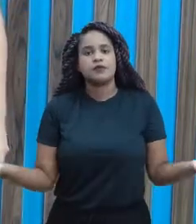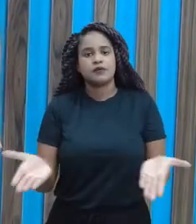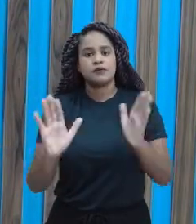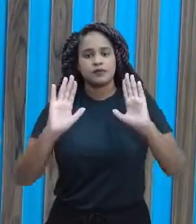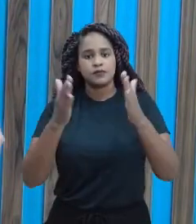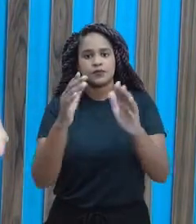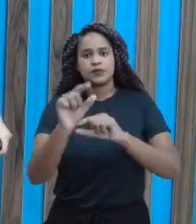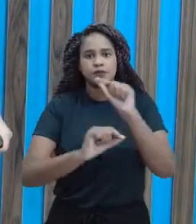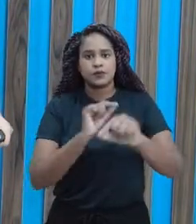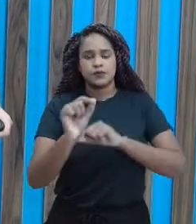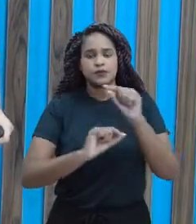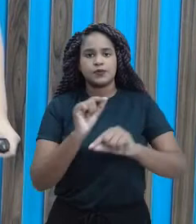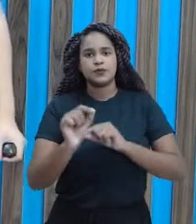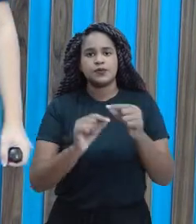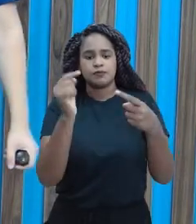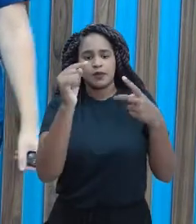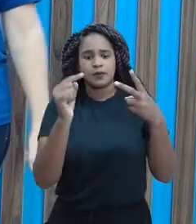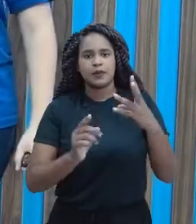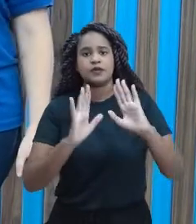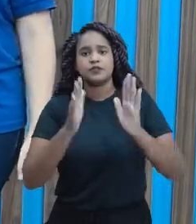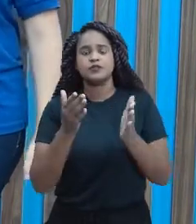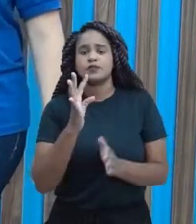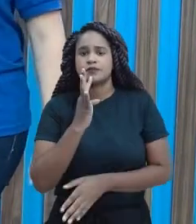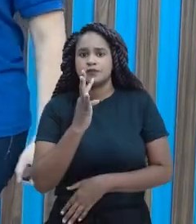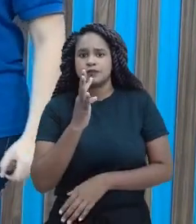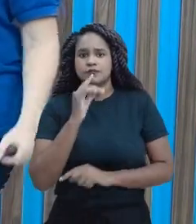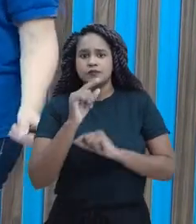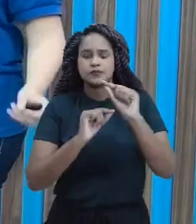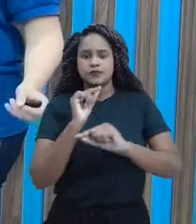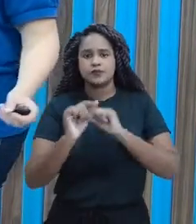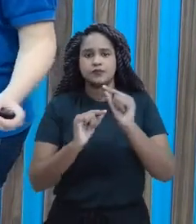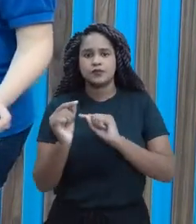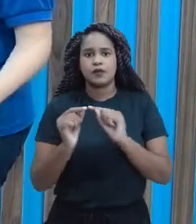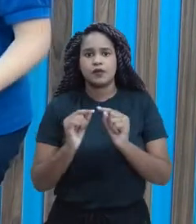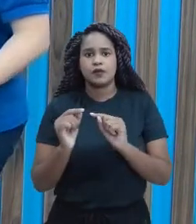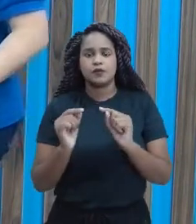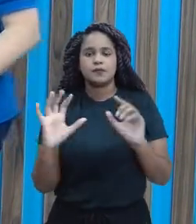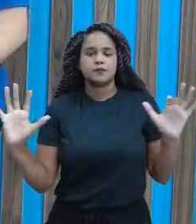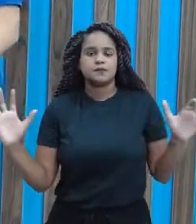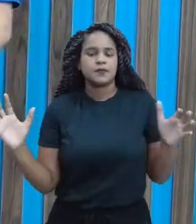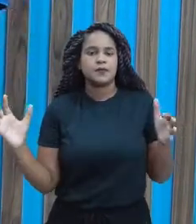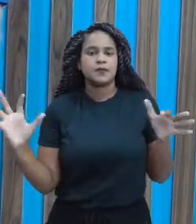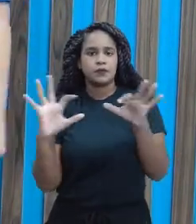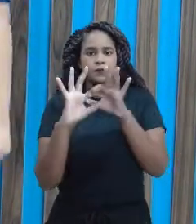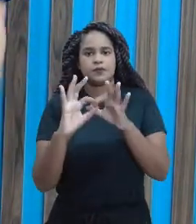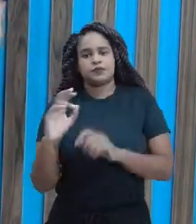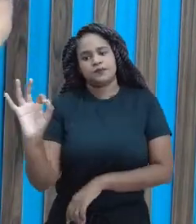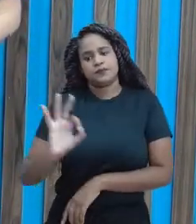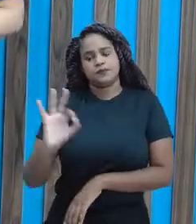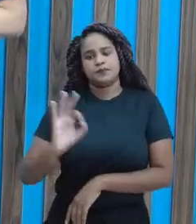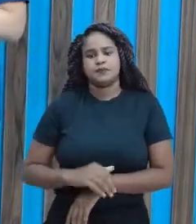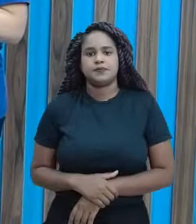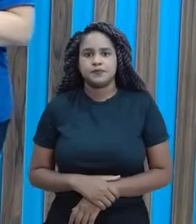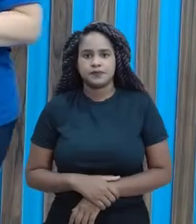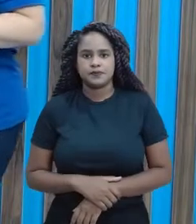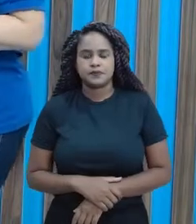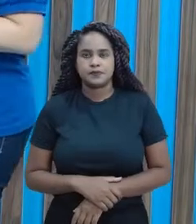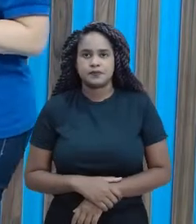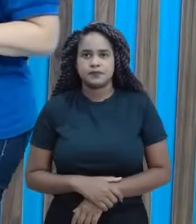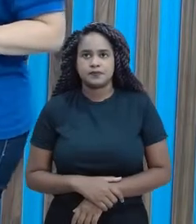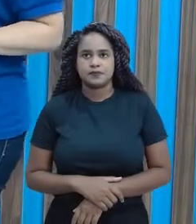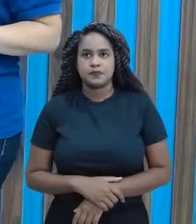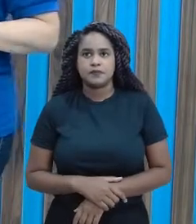focar nesses primeiros momentos onde a gente já conhece a relação de porcentagem, tá certo? Então, ó, aqui tem